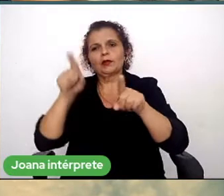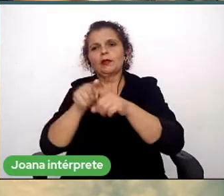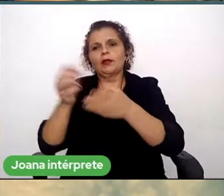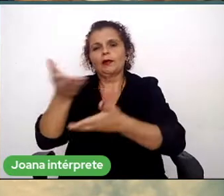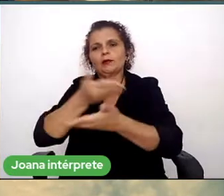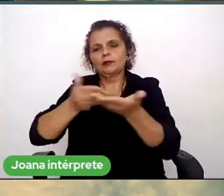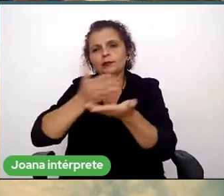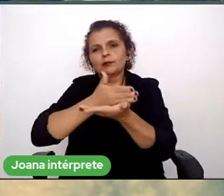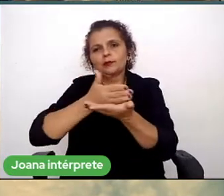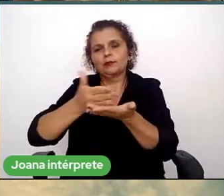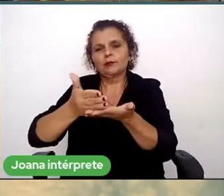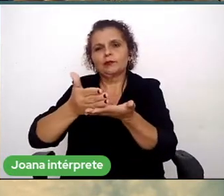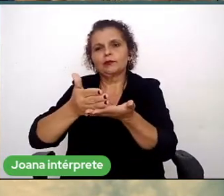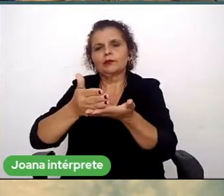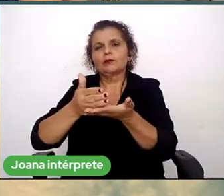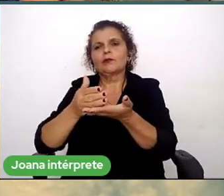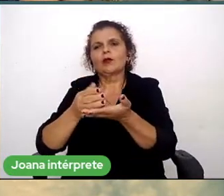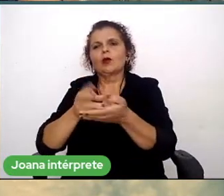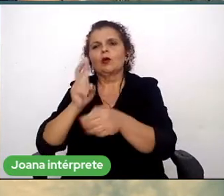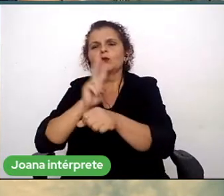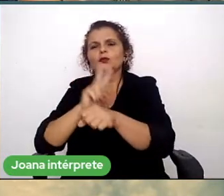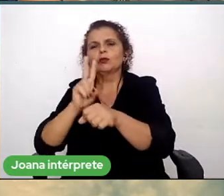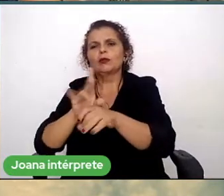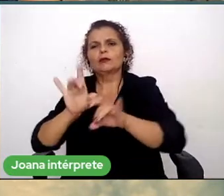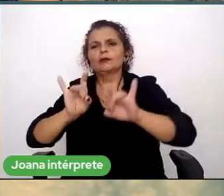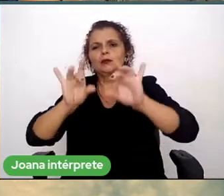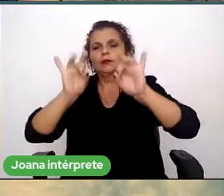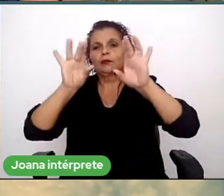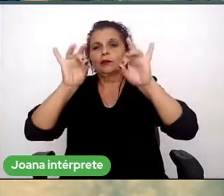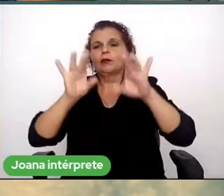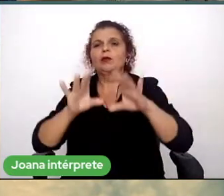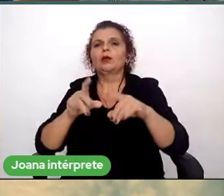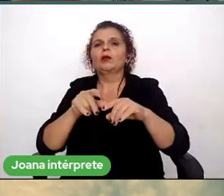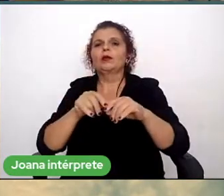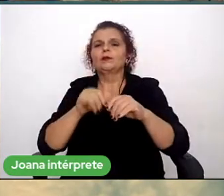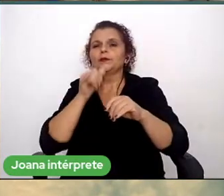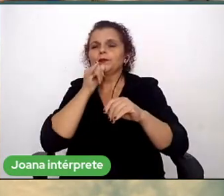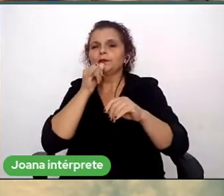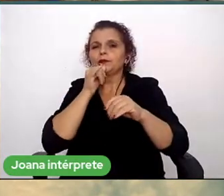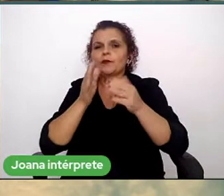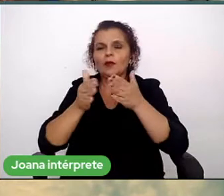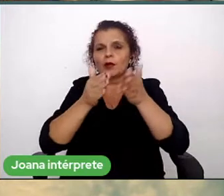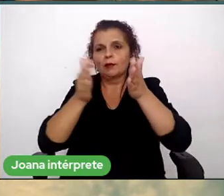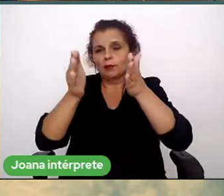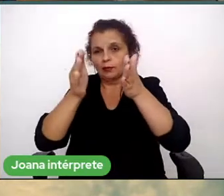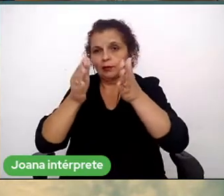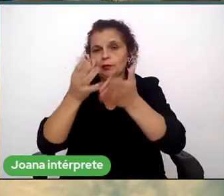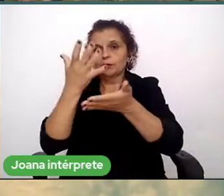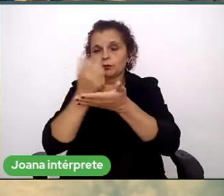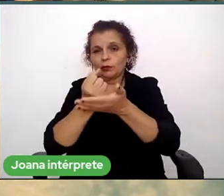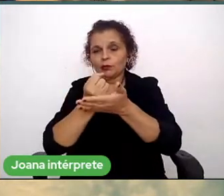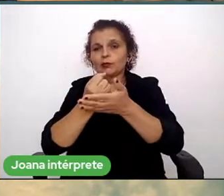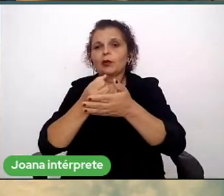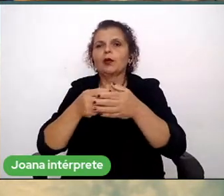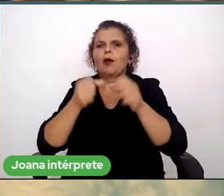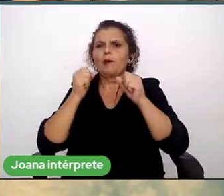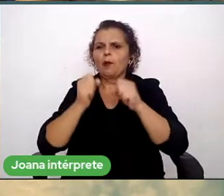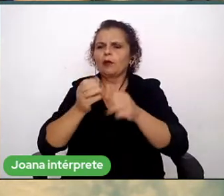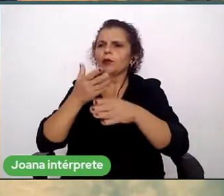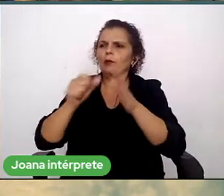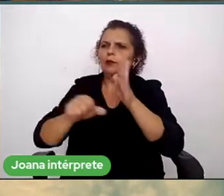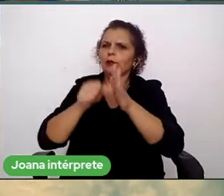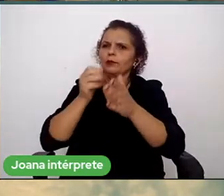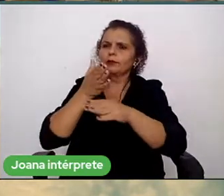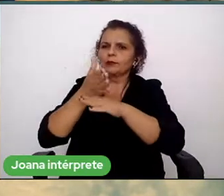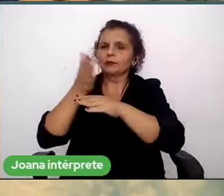inicial Tá dando um cuidado especial para ela para cuidar de termos Como por exemplo o caminho de levar software a produção eu posso tá primeira semana eu não